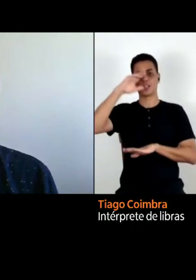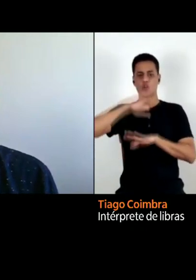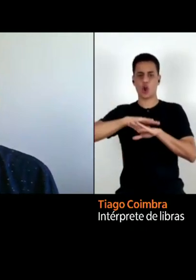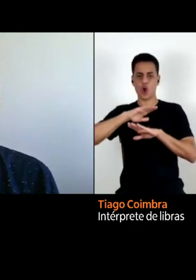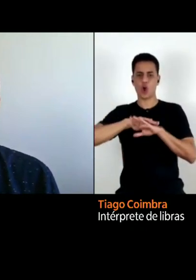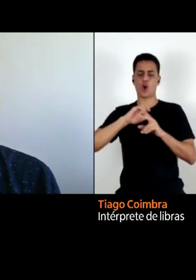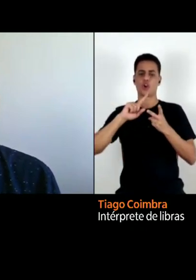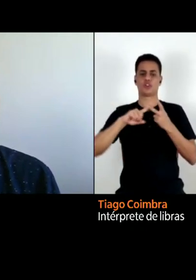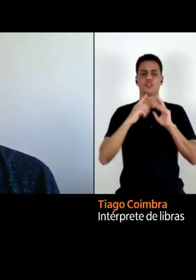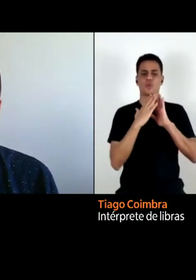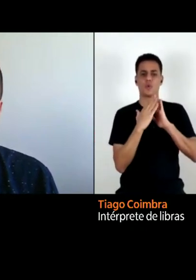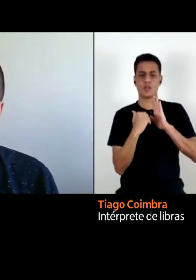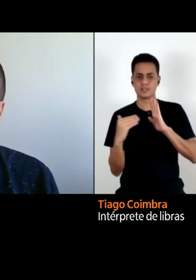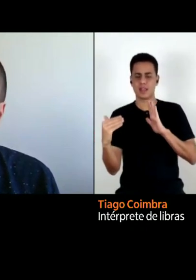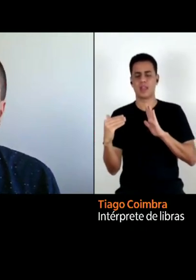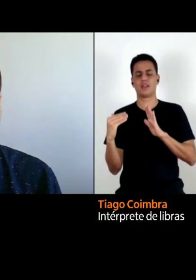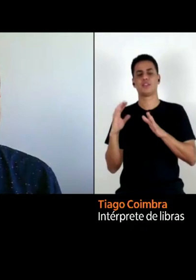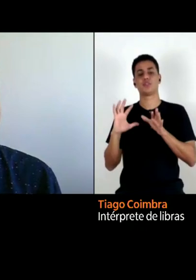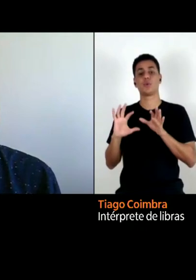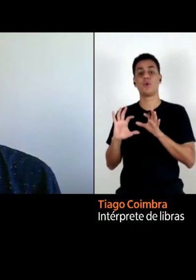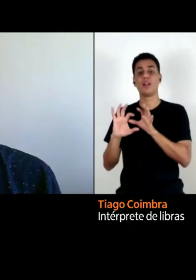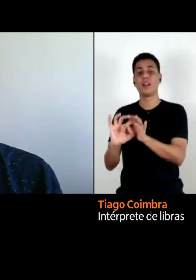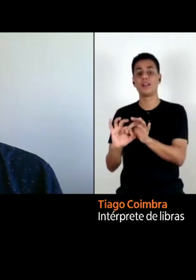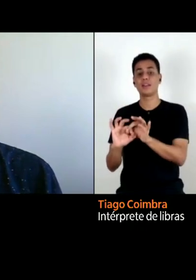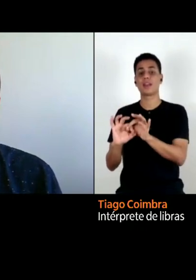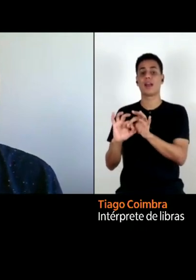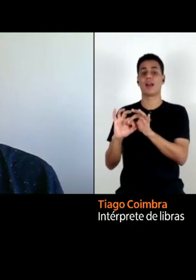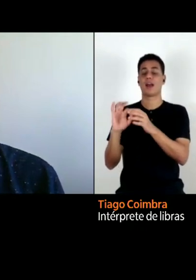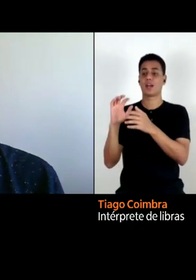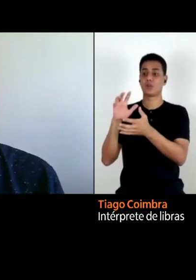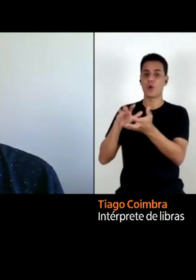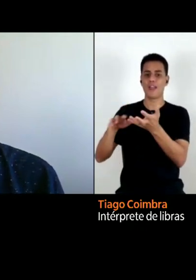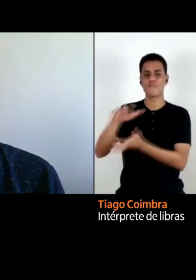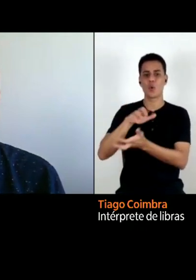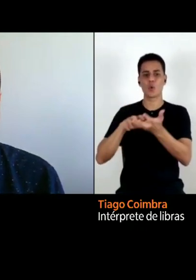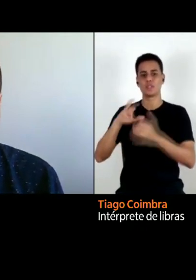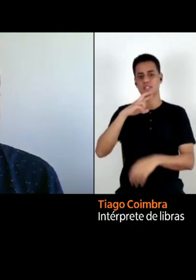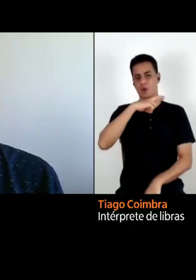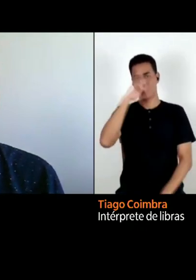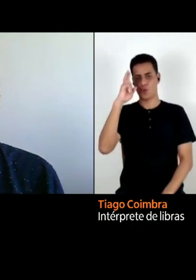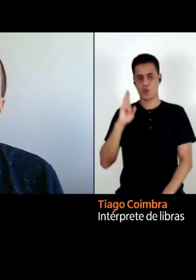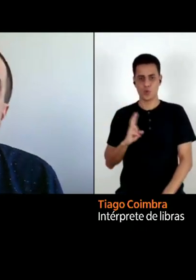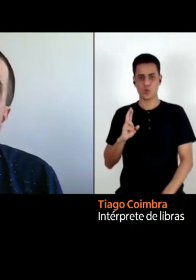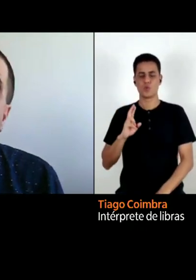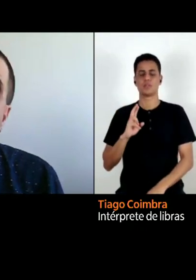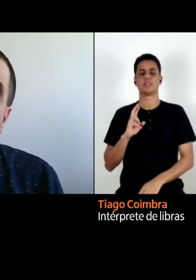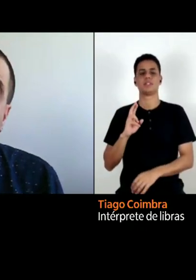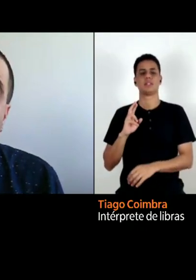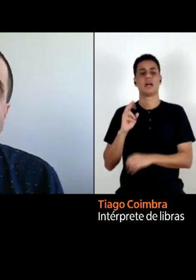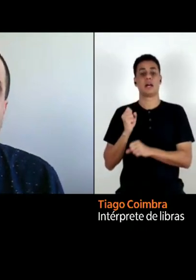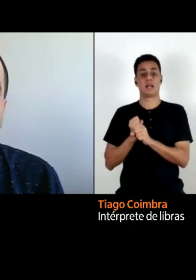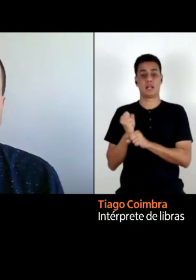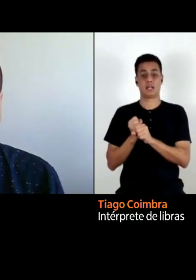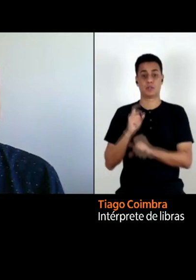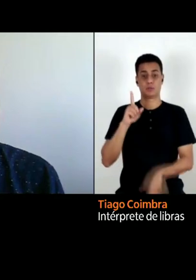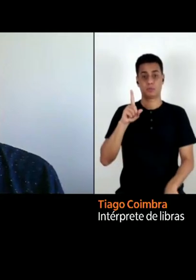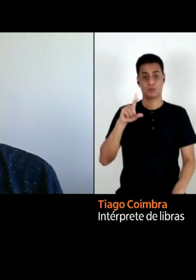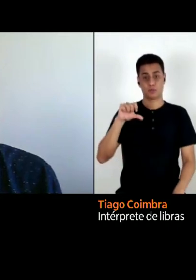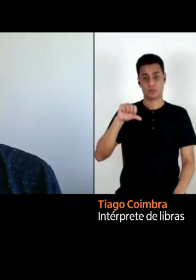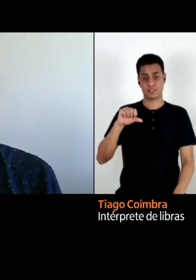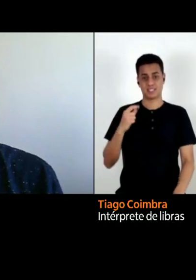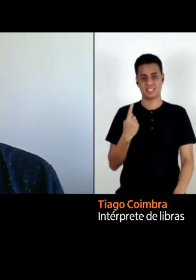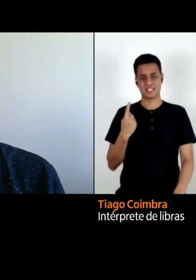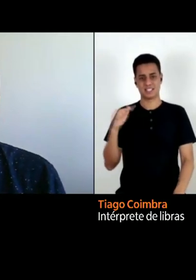em sintonia com o espírito da Revolução Russa de 1917, às imagens filmadas